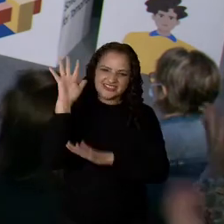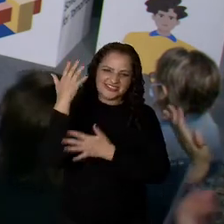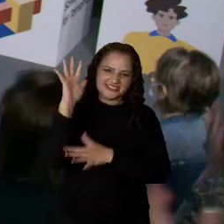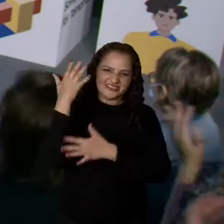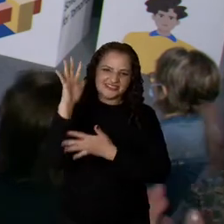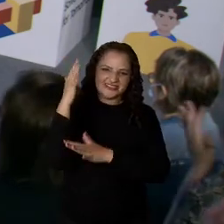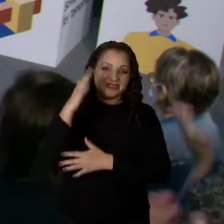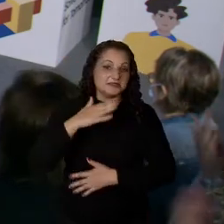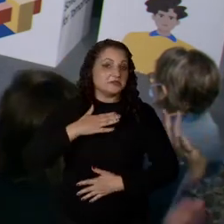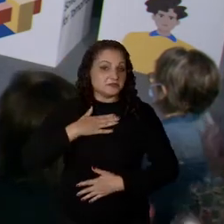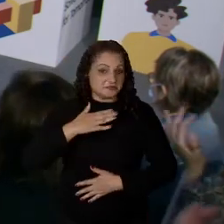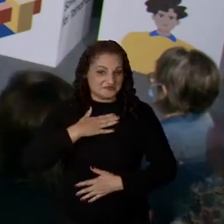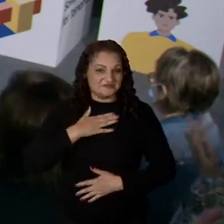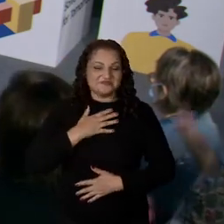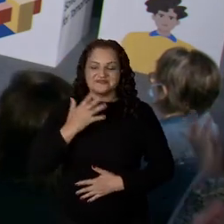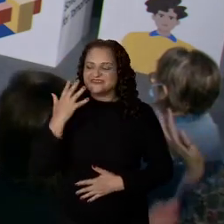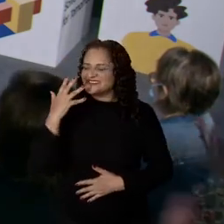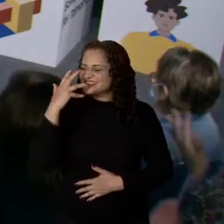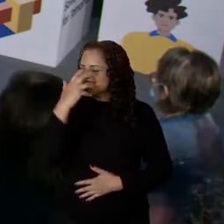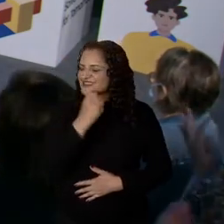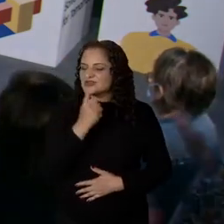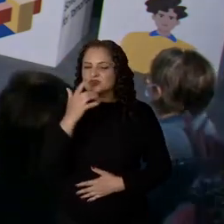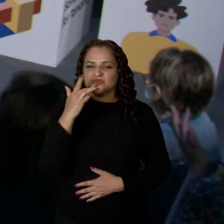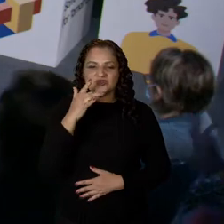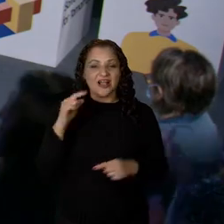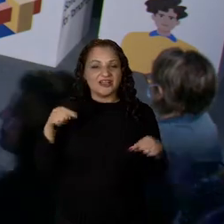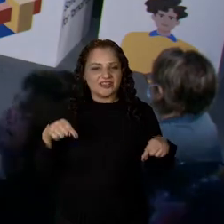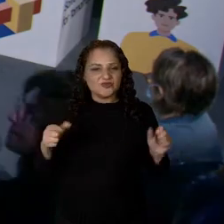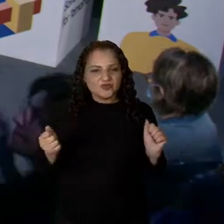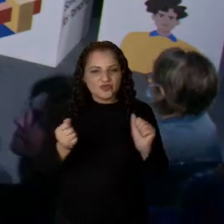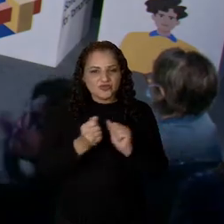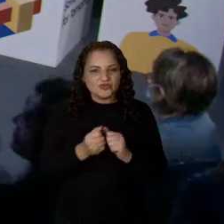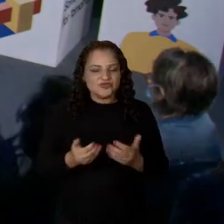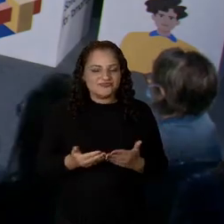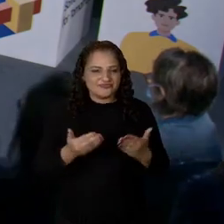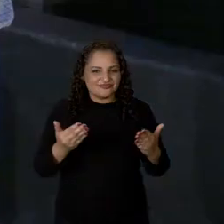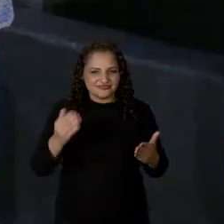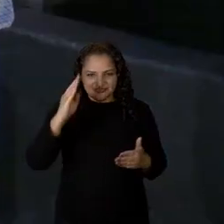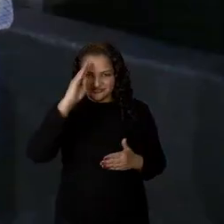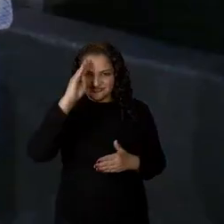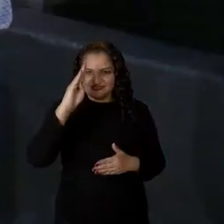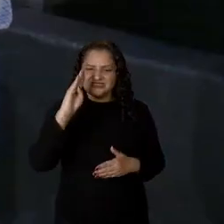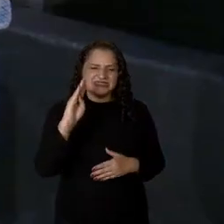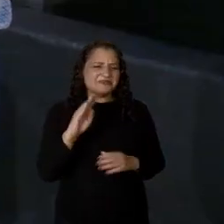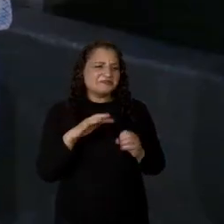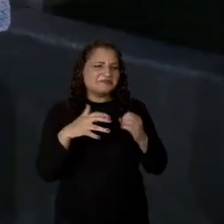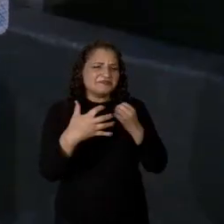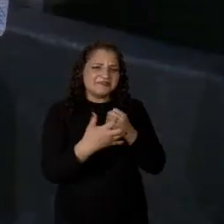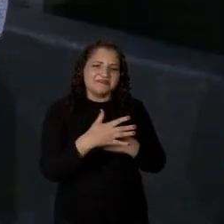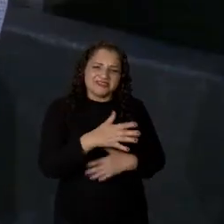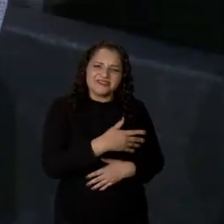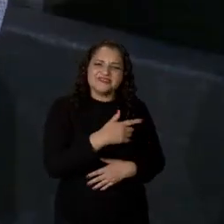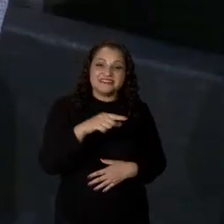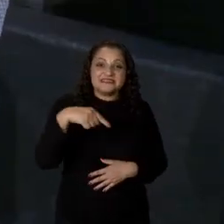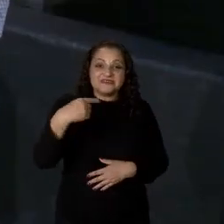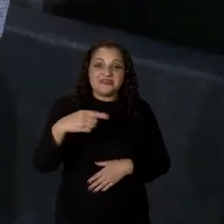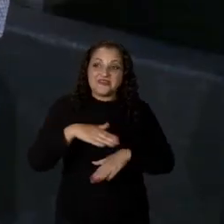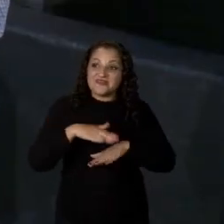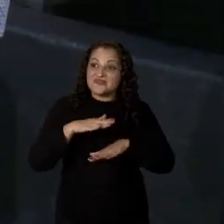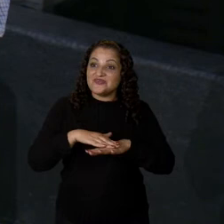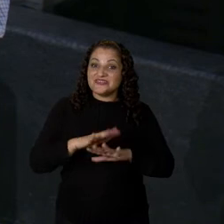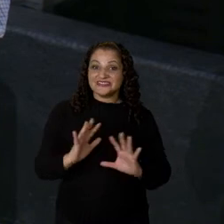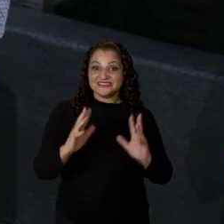pessoalmente, é muito bonito e muito gostoso estar aqui com vocês, principalmente depois da pandemia, estar fazendo esse evento